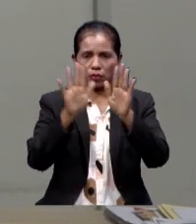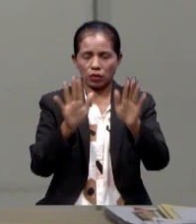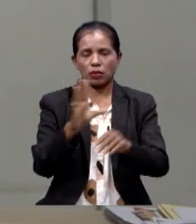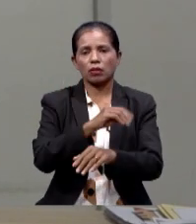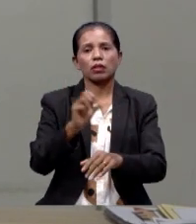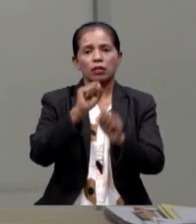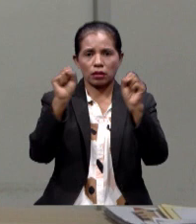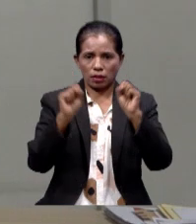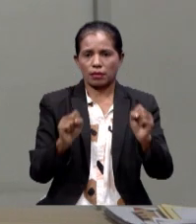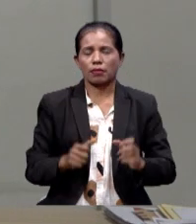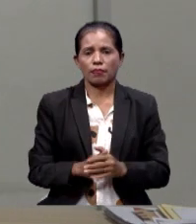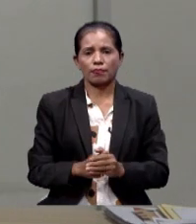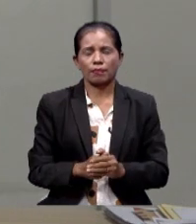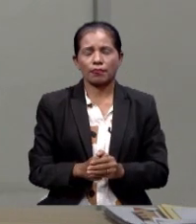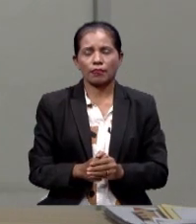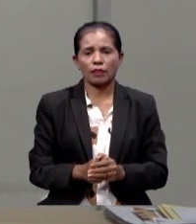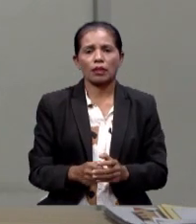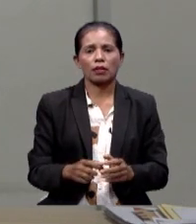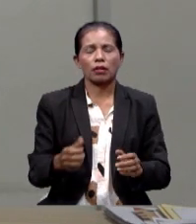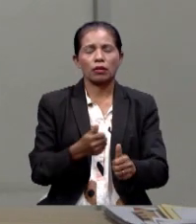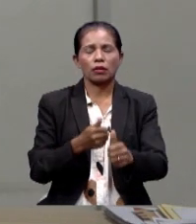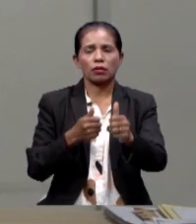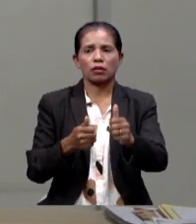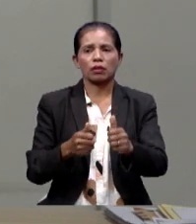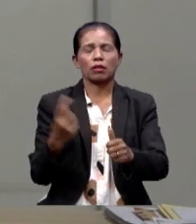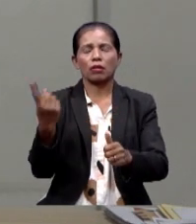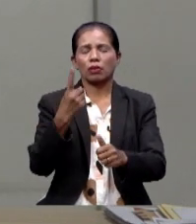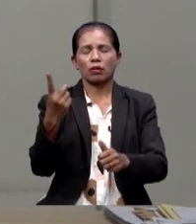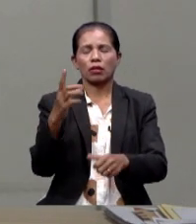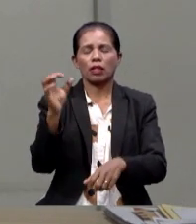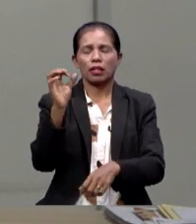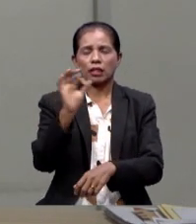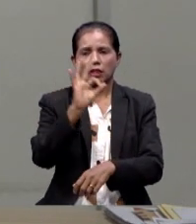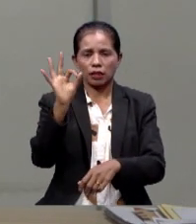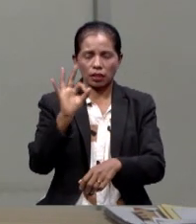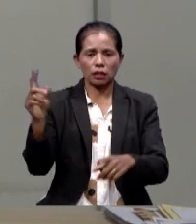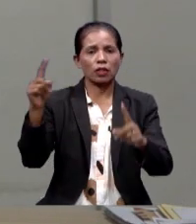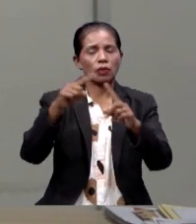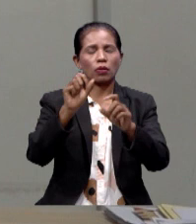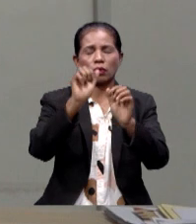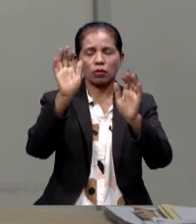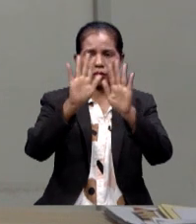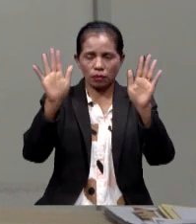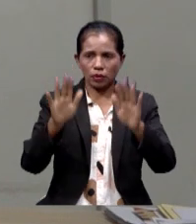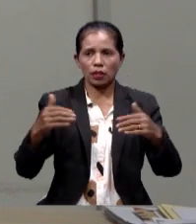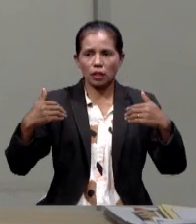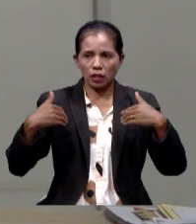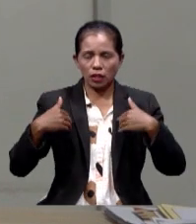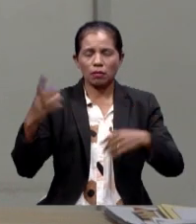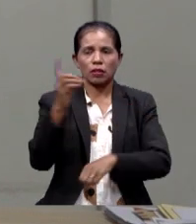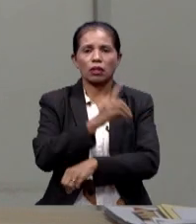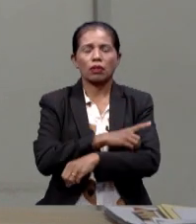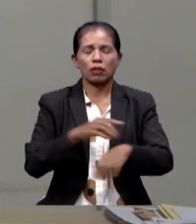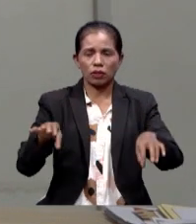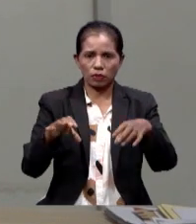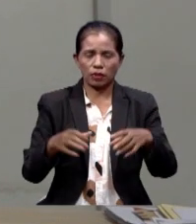la os det ba iha be sira ba iha lorong sexta tu lima baleta ento ya domingo ne. Ma be iha mos lorong servisu. Por